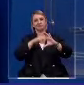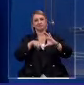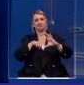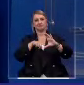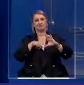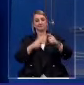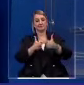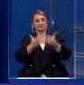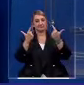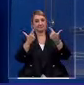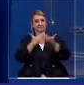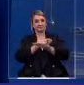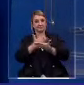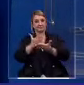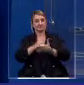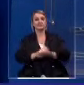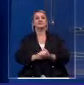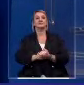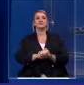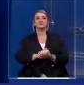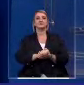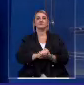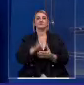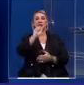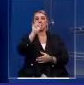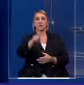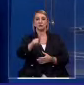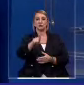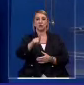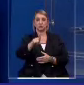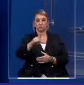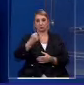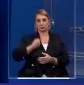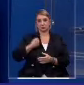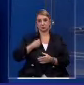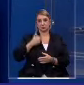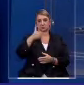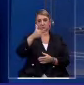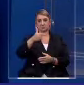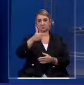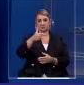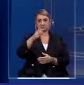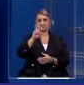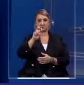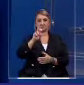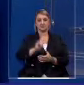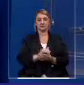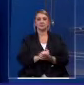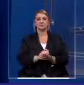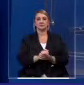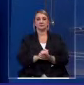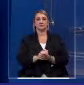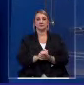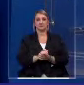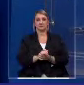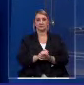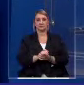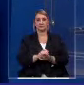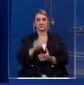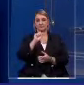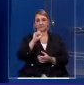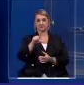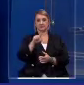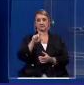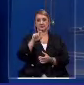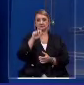você chamando, a sorte chegando. Bola azul, número 75.